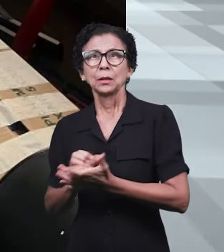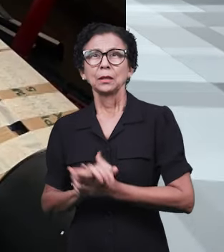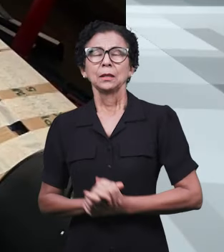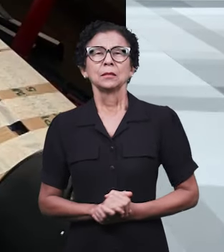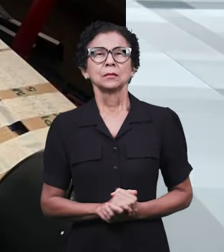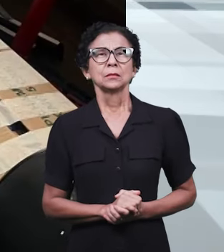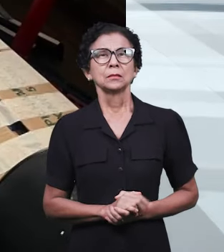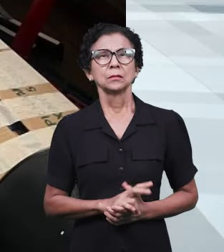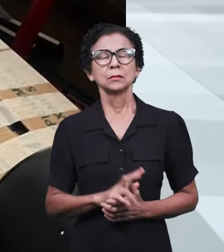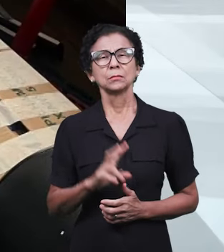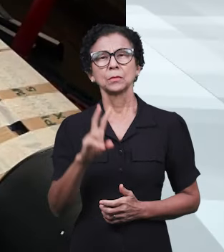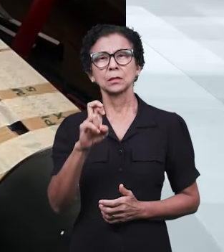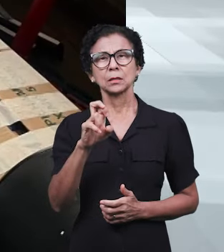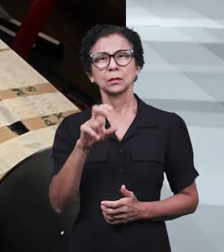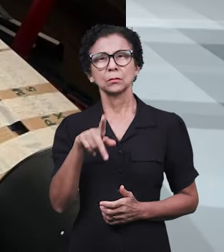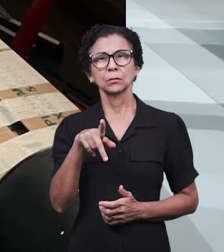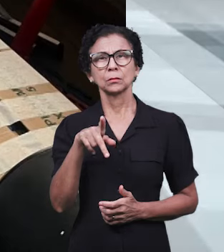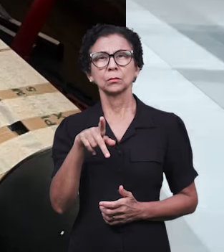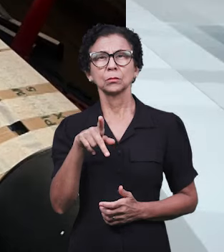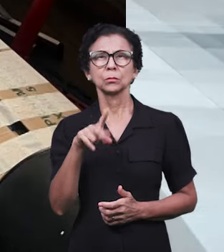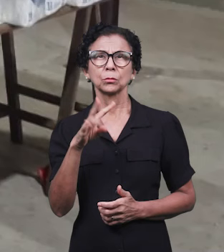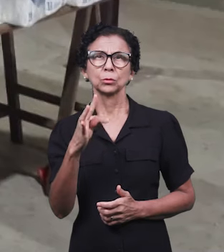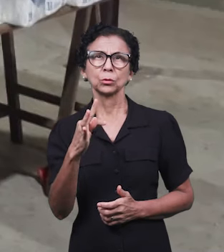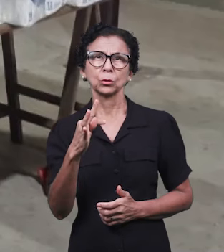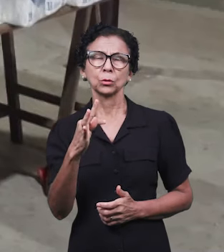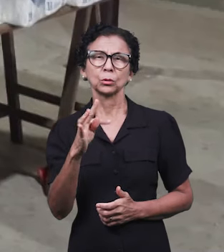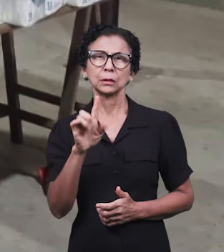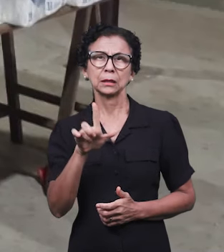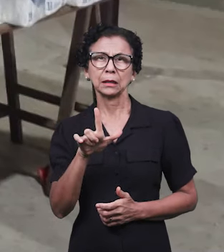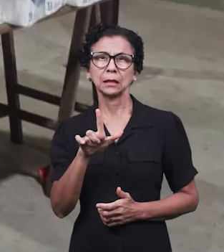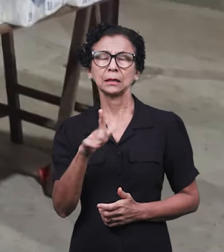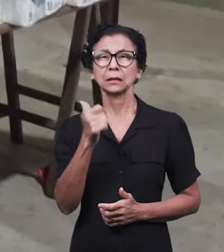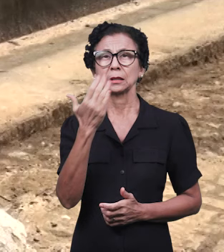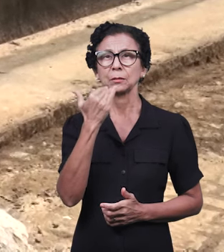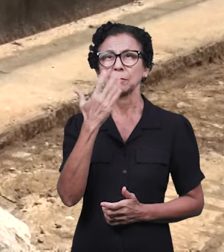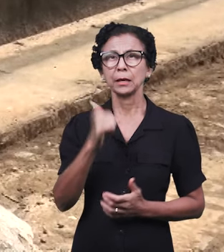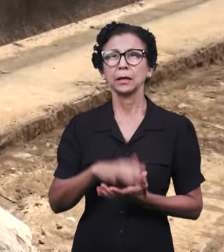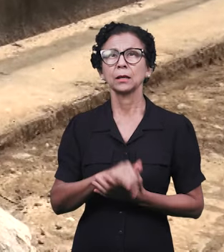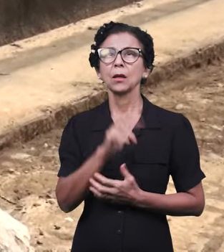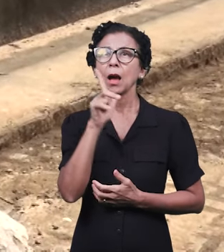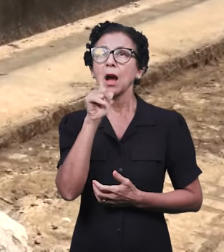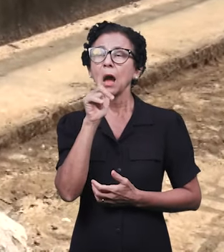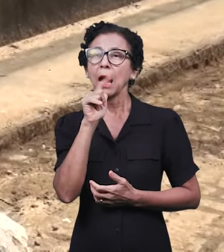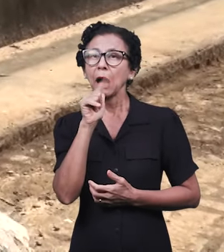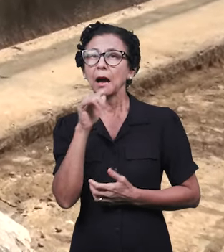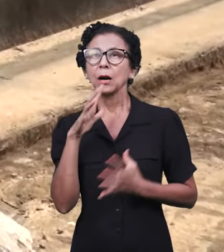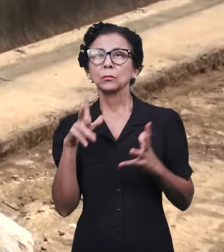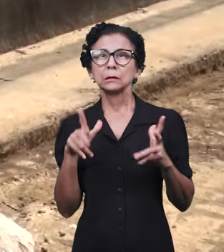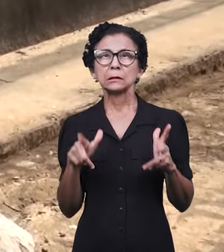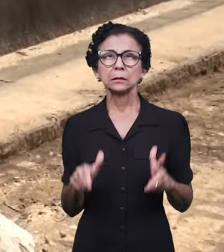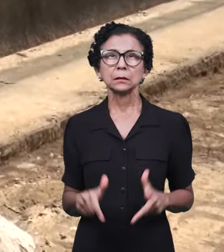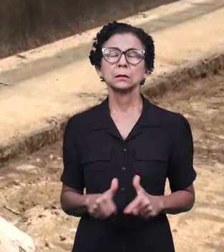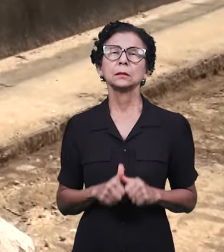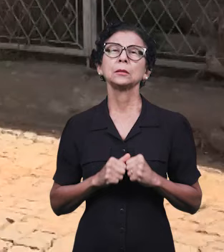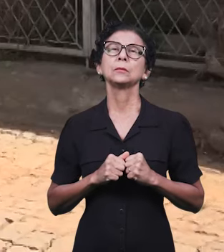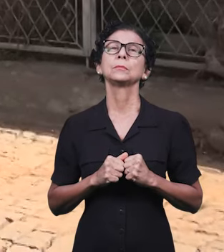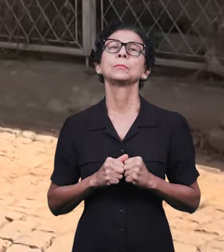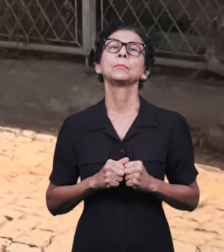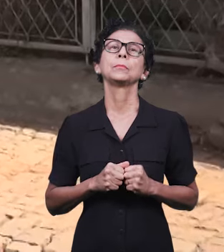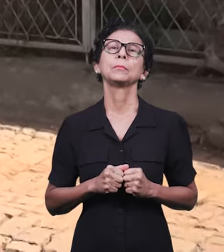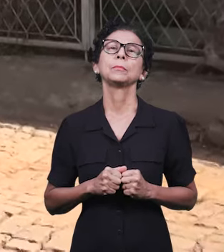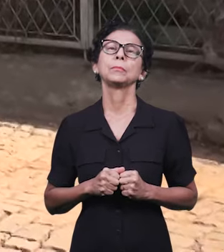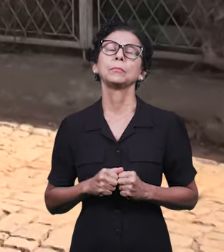e 400 kits de limpeza de casa e pessoal. Depois de um levantamento para saber a necessidade